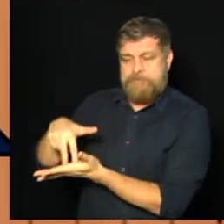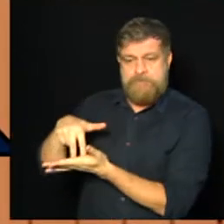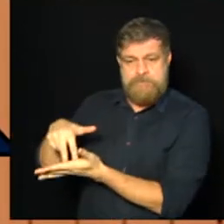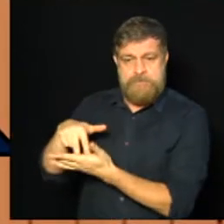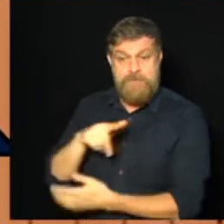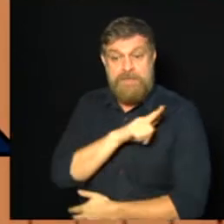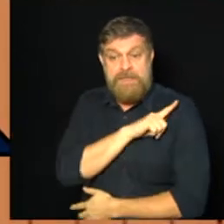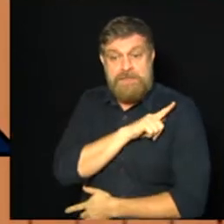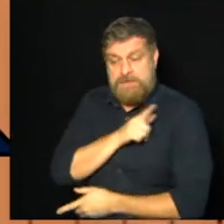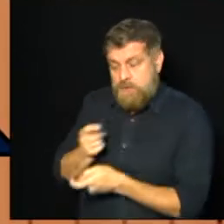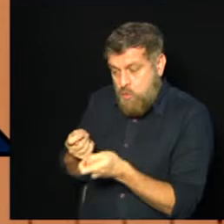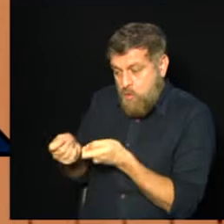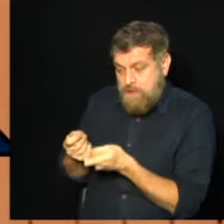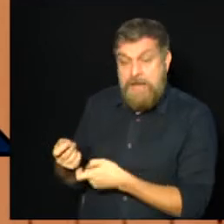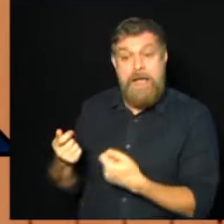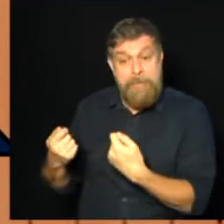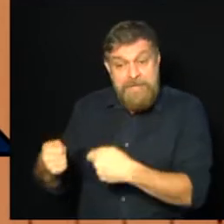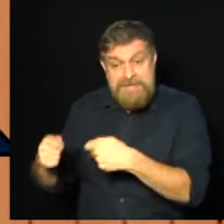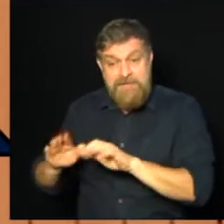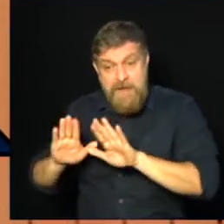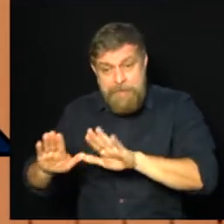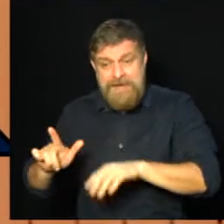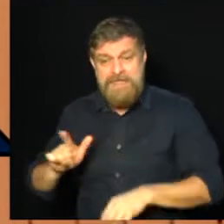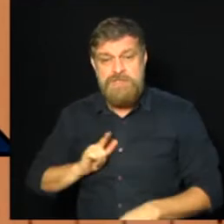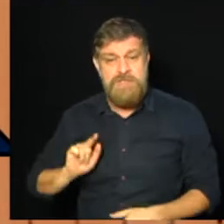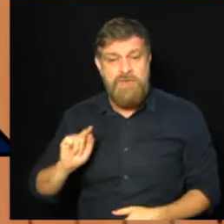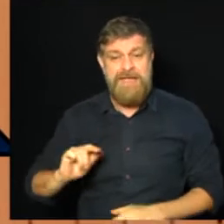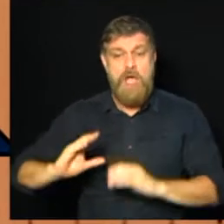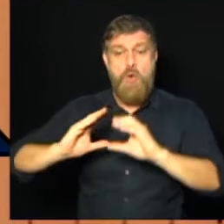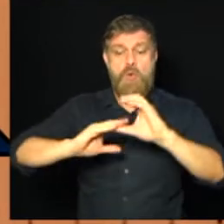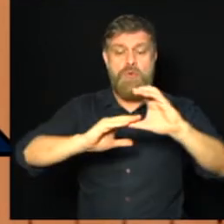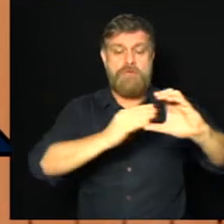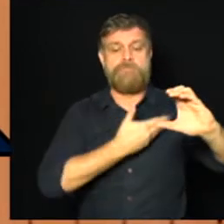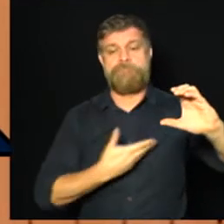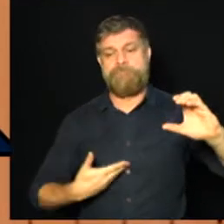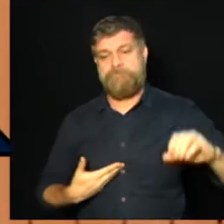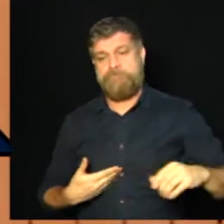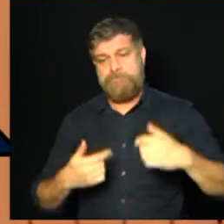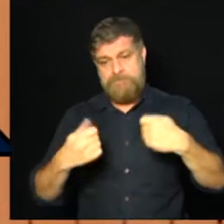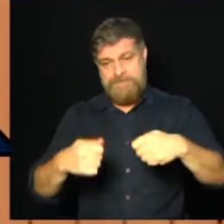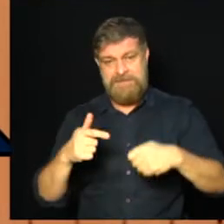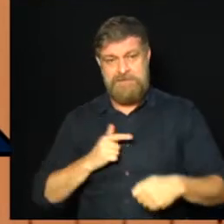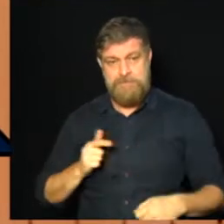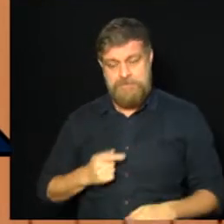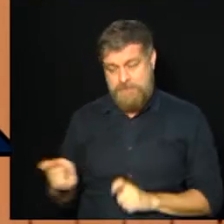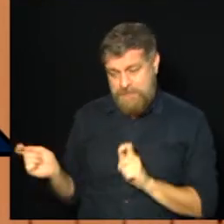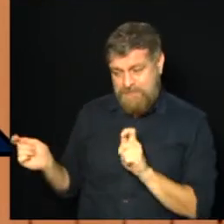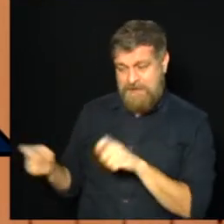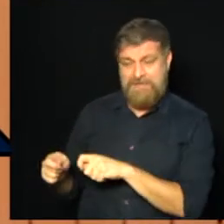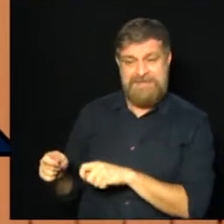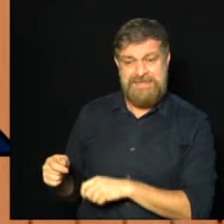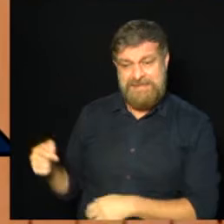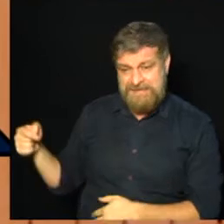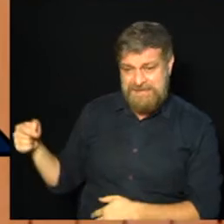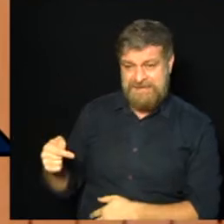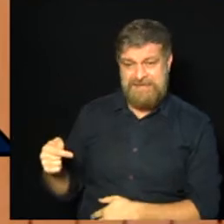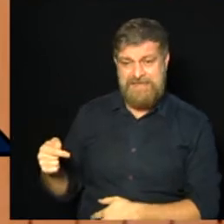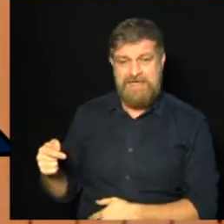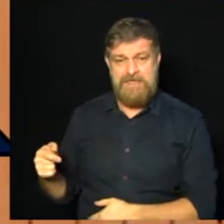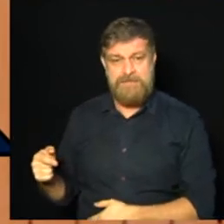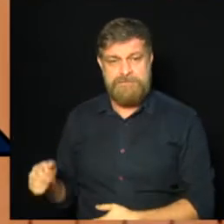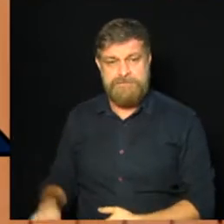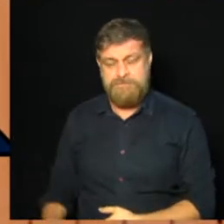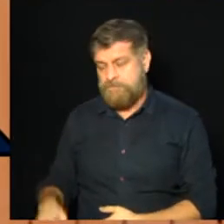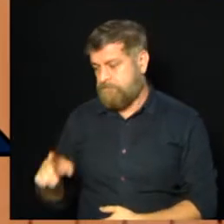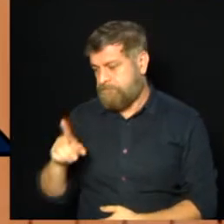gestão, enfim, mas que demandaria concursos públicos, porque com a atual capacidade que havia, né, no